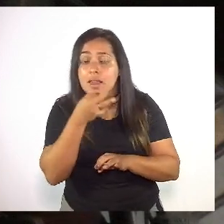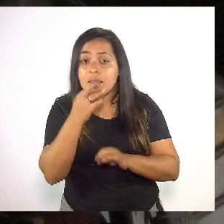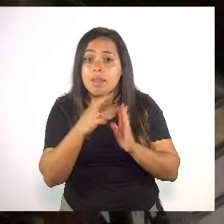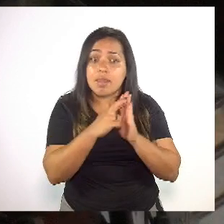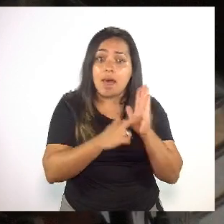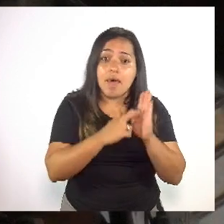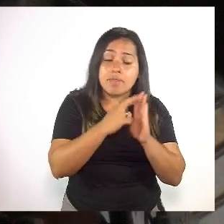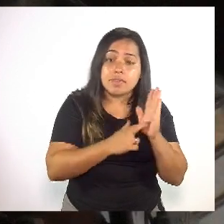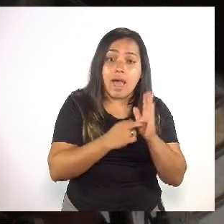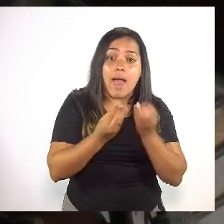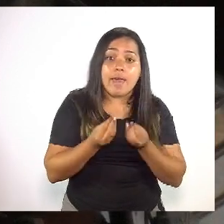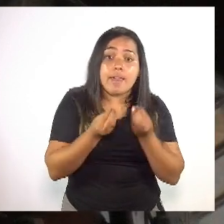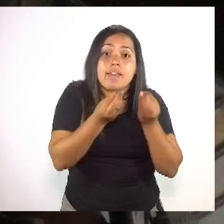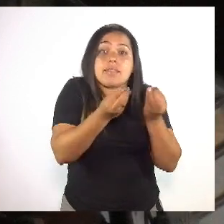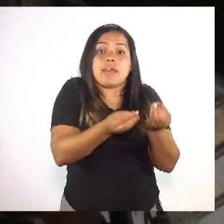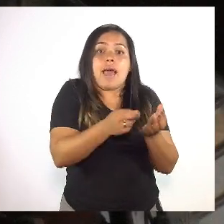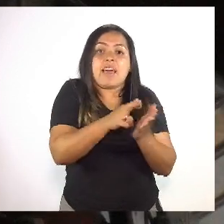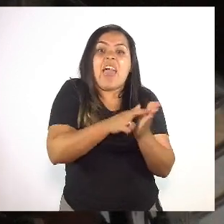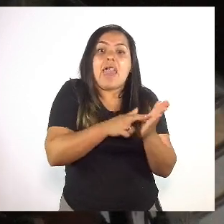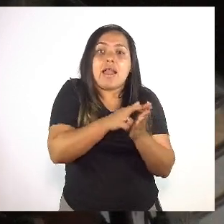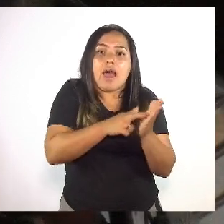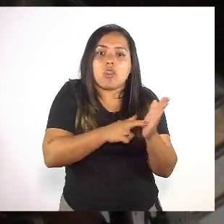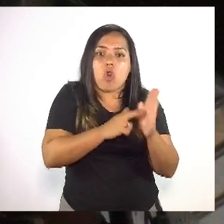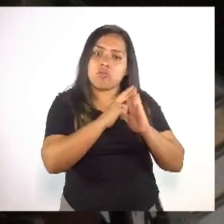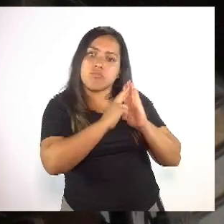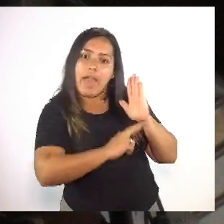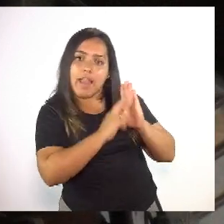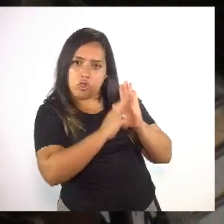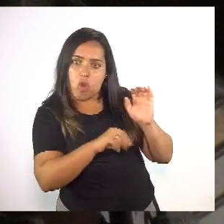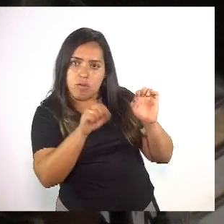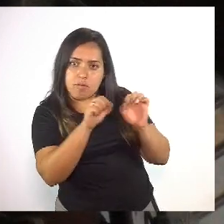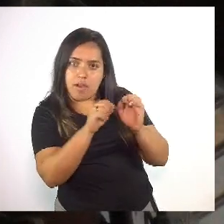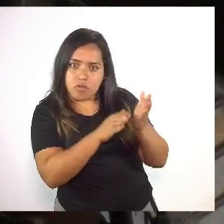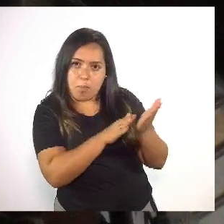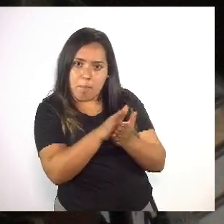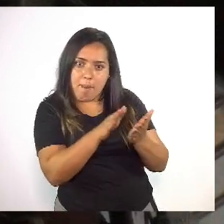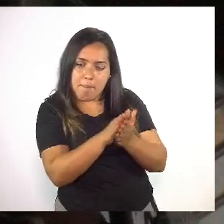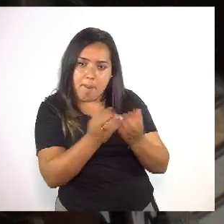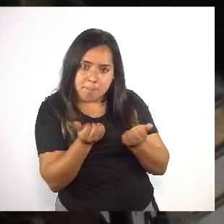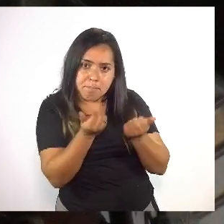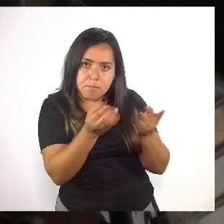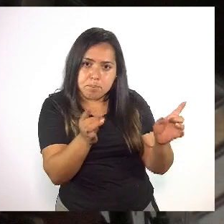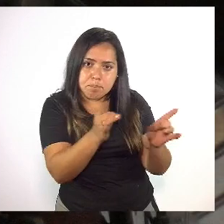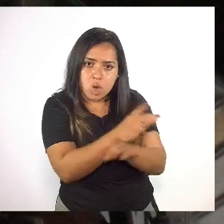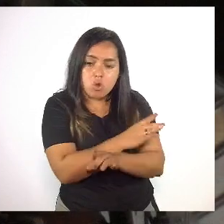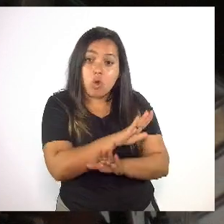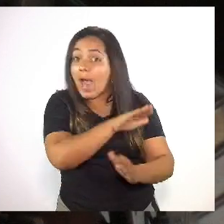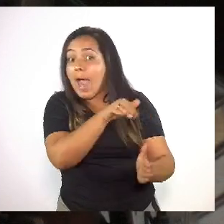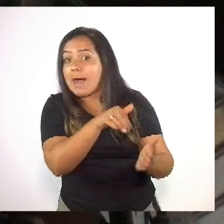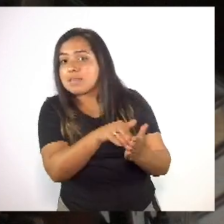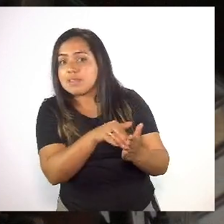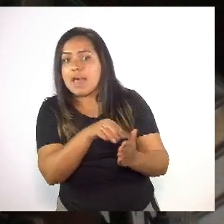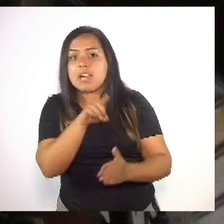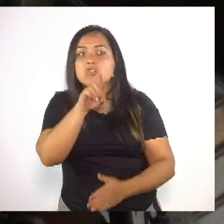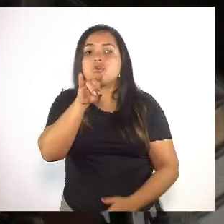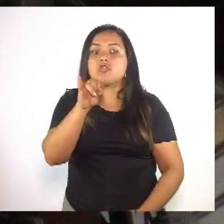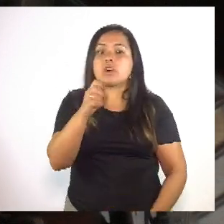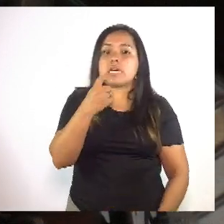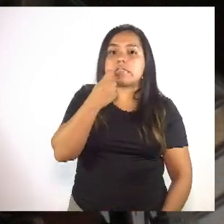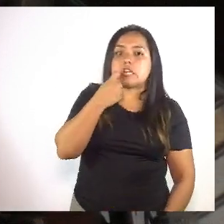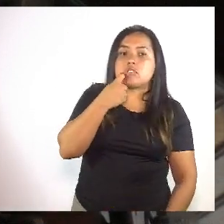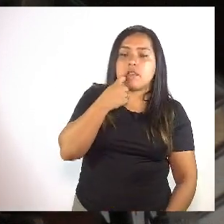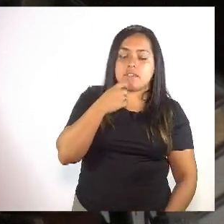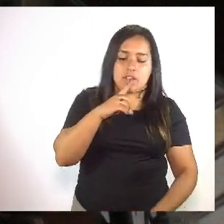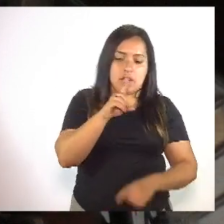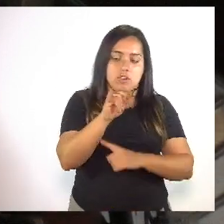gabinetes que entreguem essa relatoria até a próxima sexta-feira, dia 4 de dezembro. Nada mais havendo a